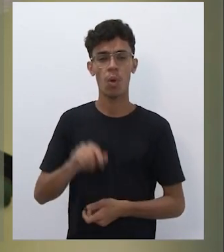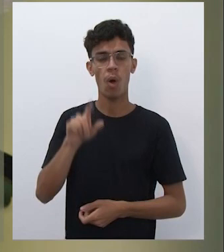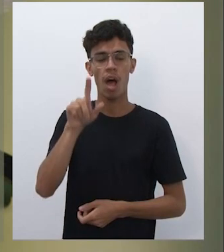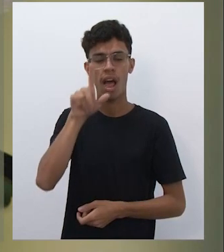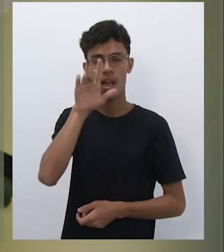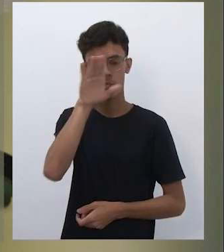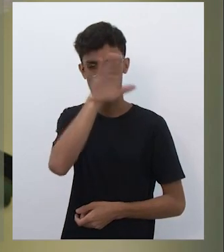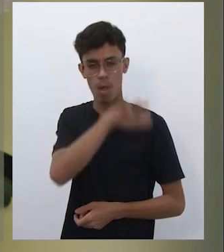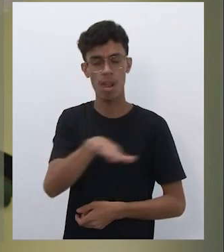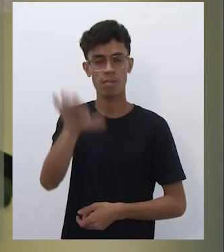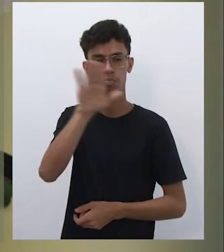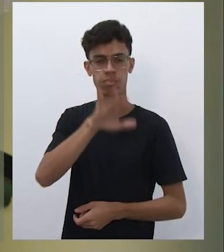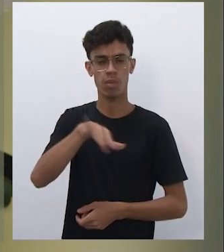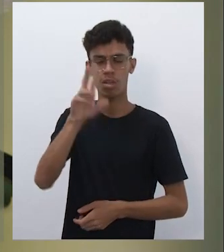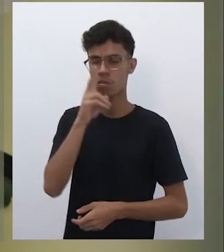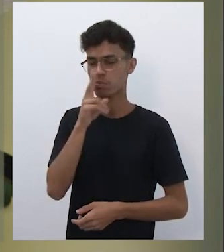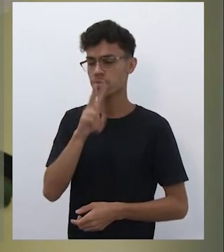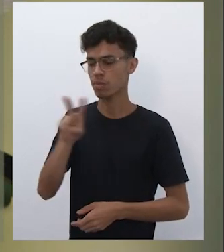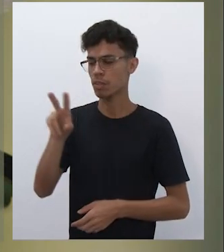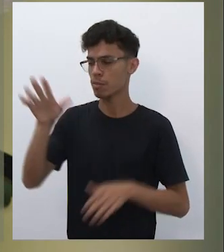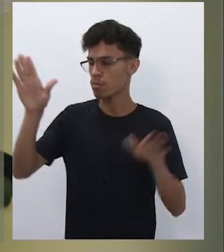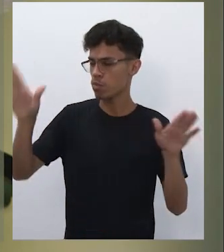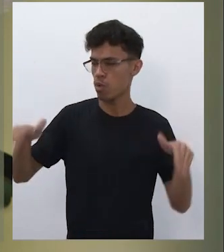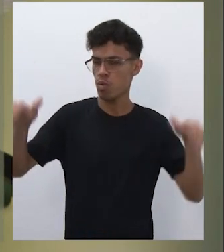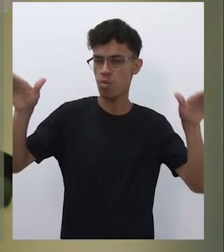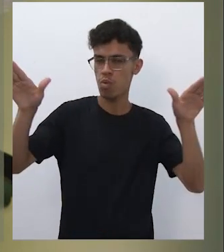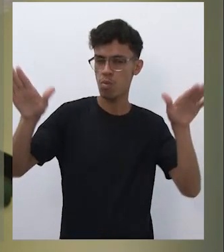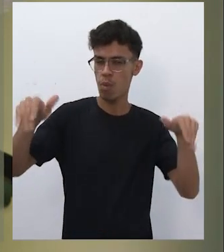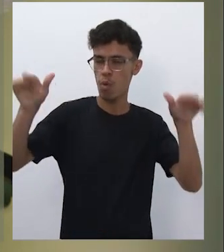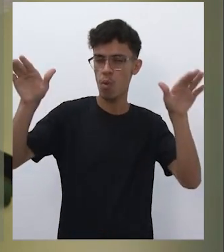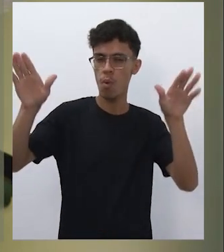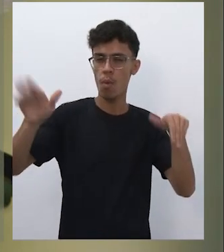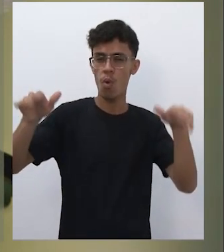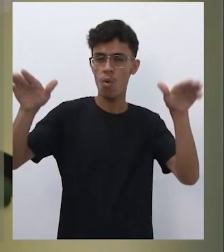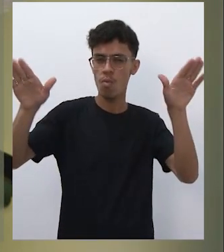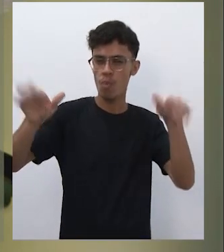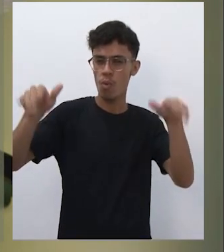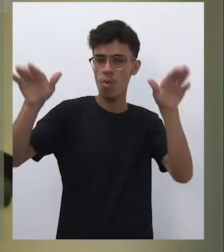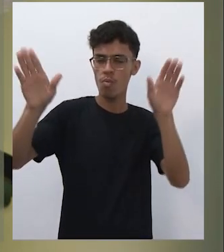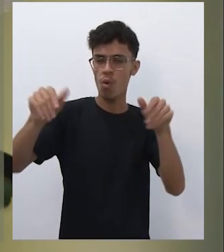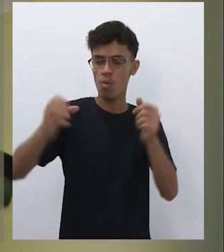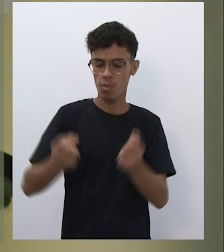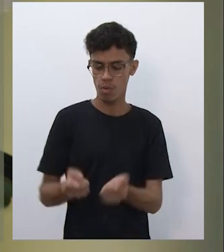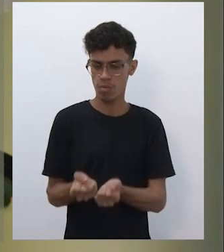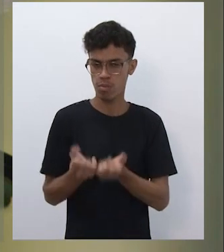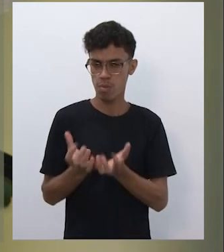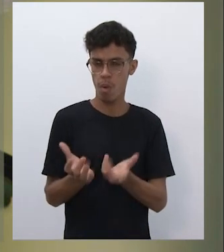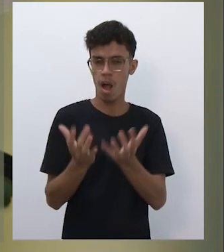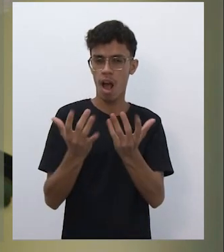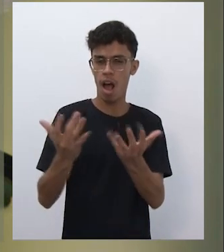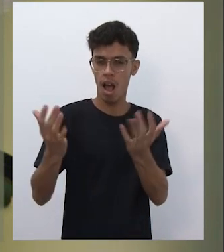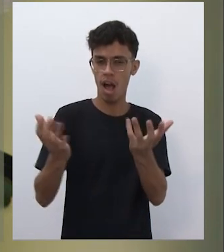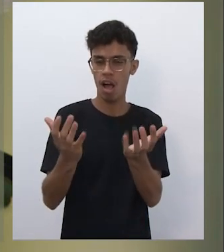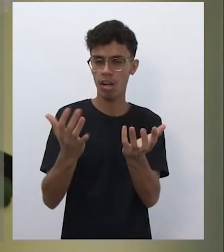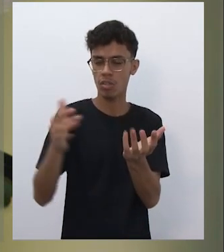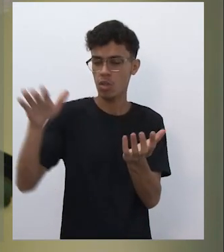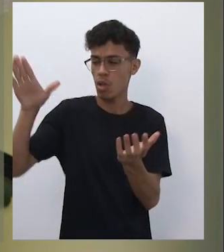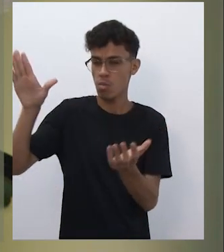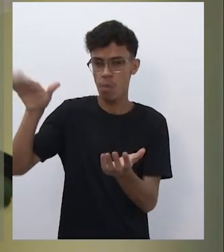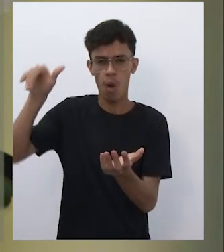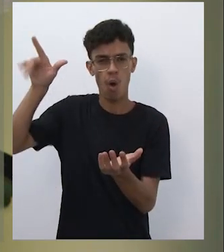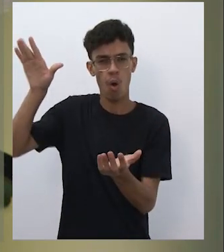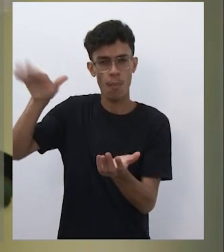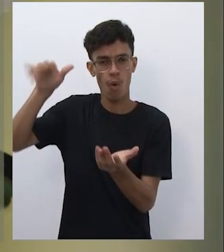beija-flor, batendo rapidamente suas ágeis asinhas de um lado para o outro, repetia ininterruptamente o trajeto do